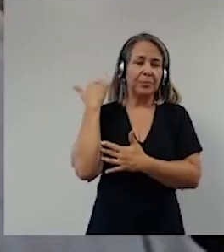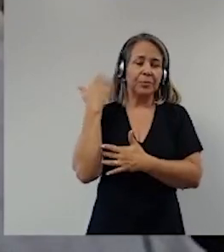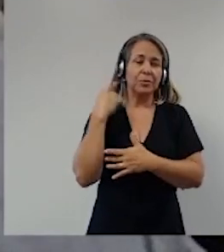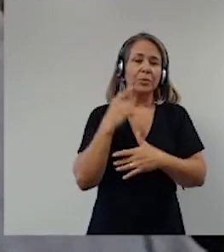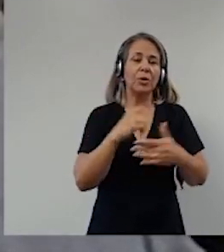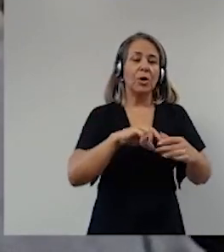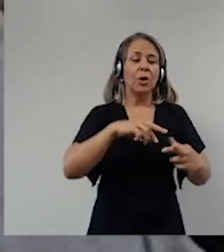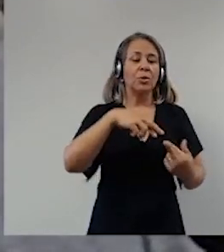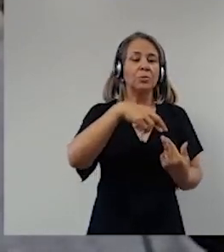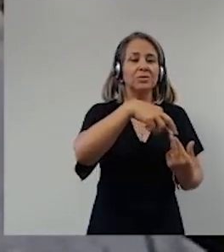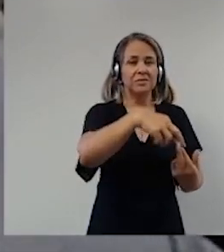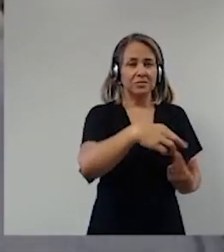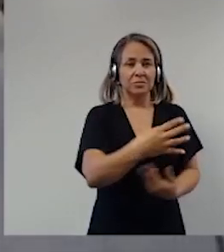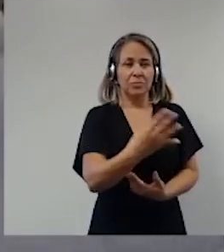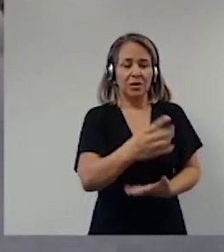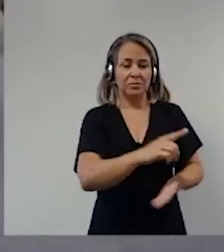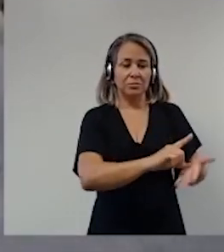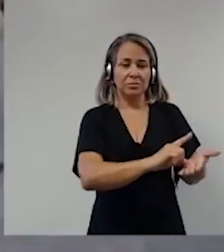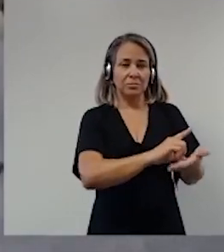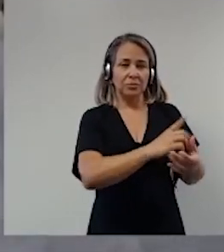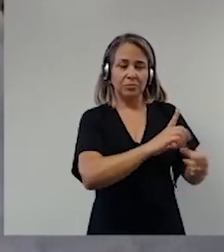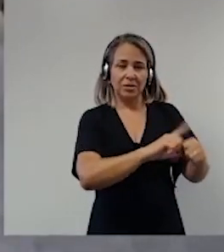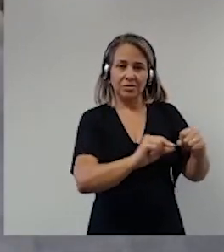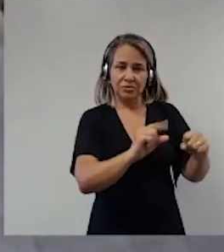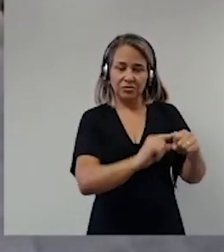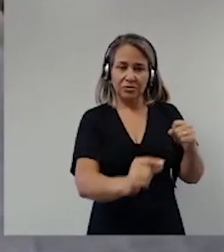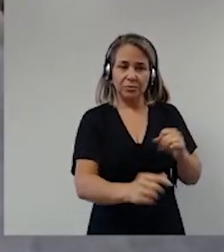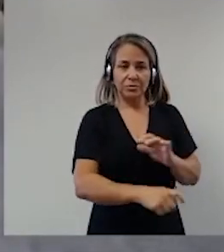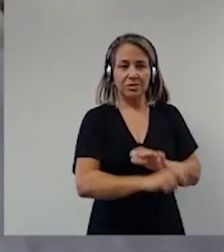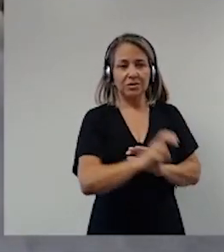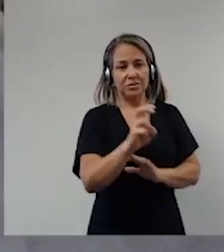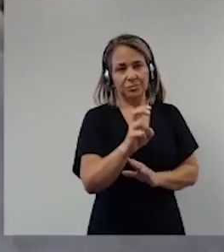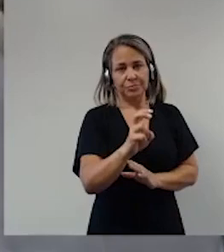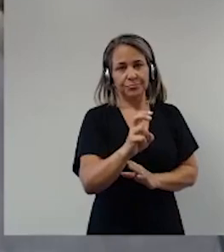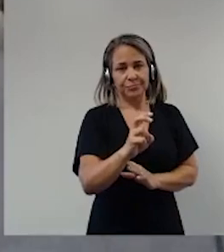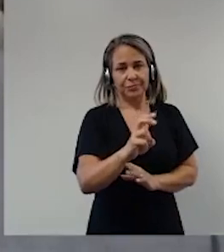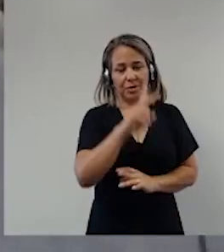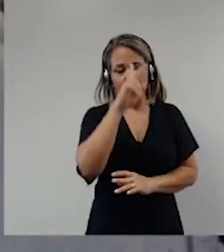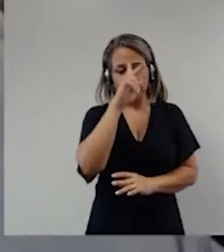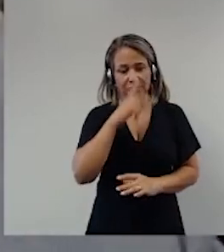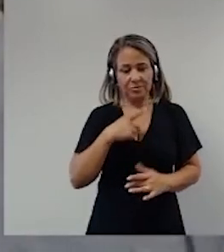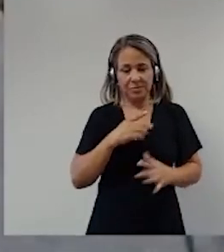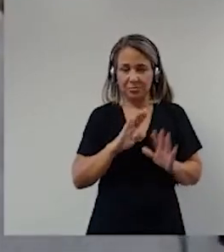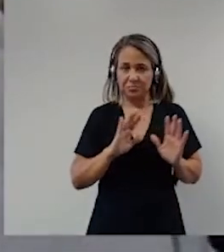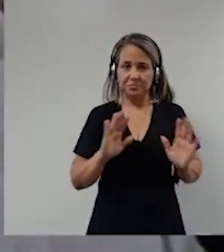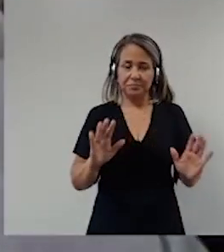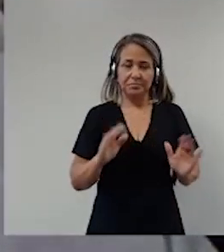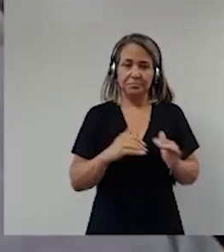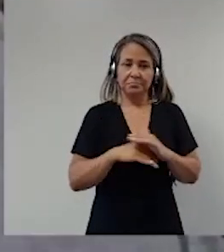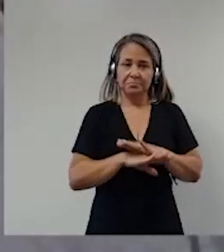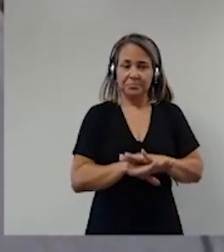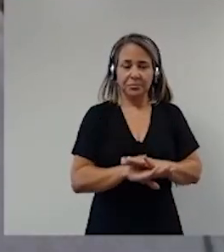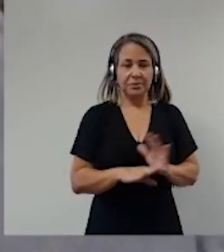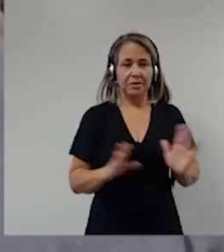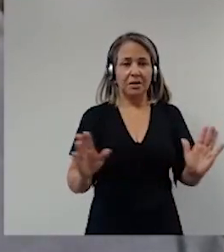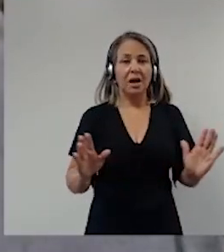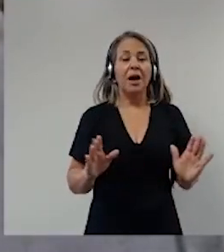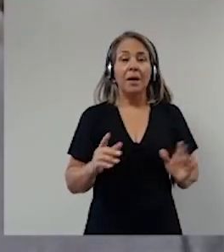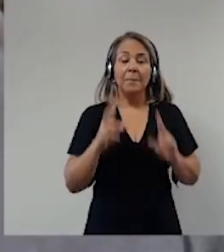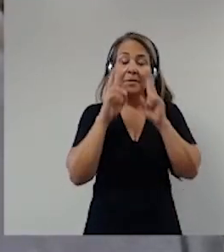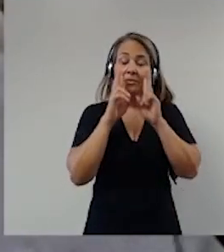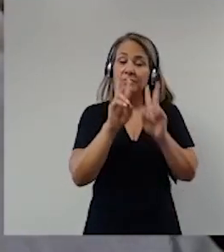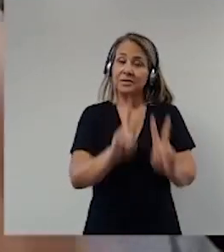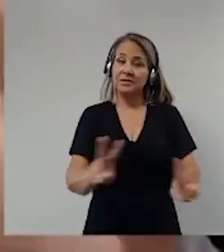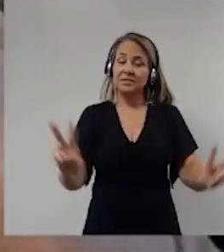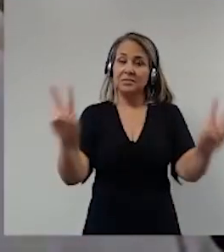inciso 4 do artigo 5º, que veda o anonimato, né? Do ponto de vista infraconstitucional,